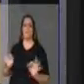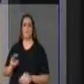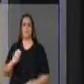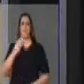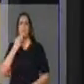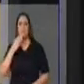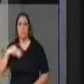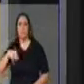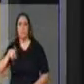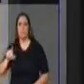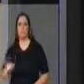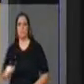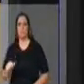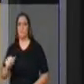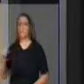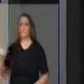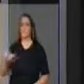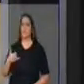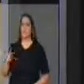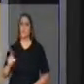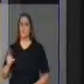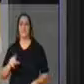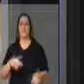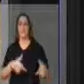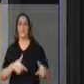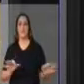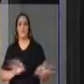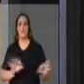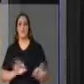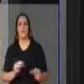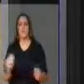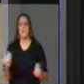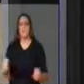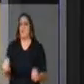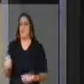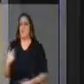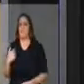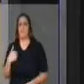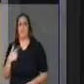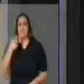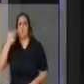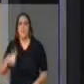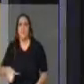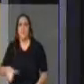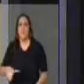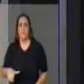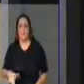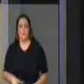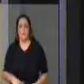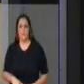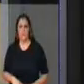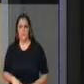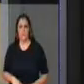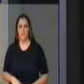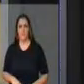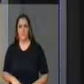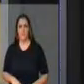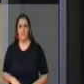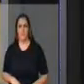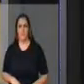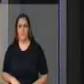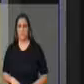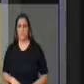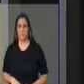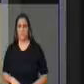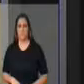que eu perderia o meu emprego, de que como eu poderia voltar a falar. Ou seja, de forma